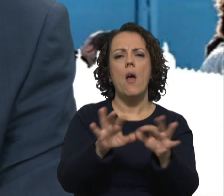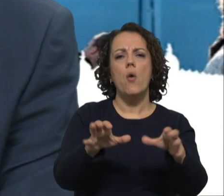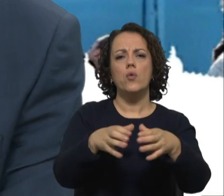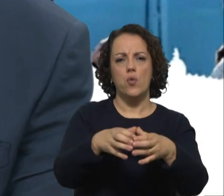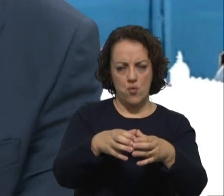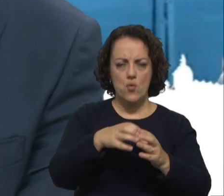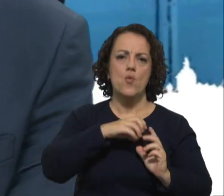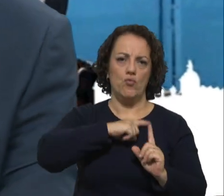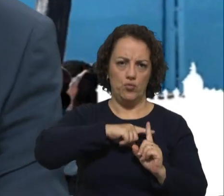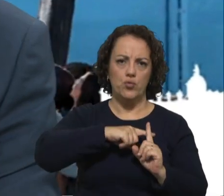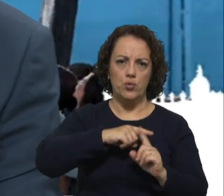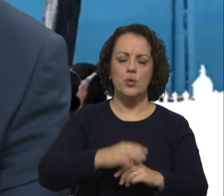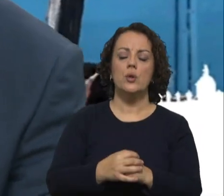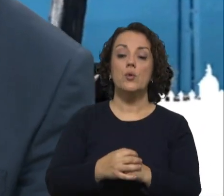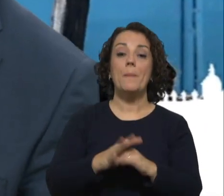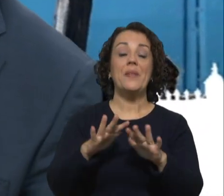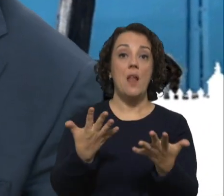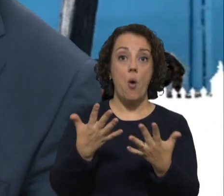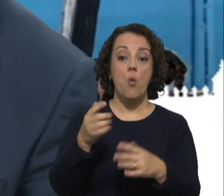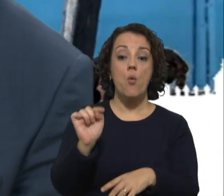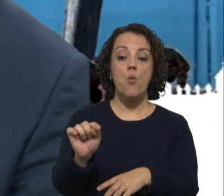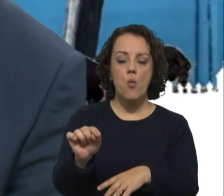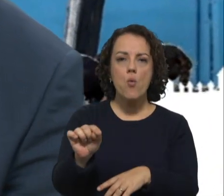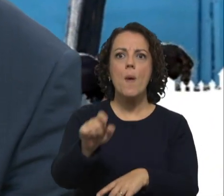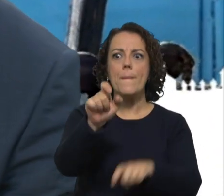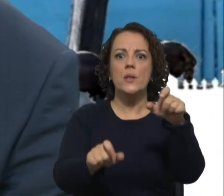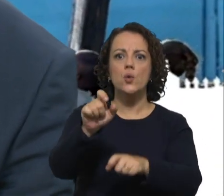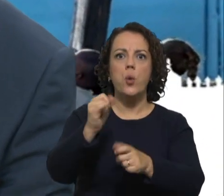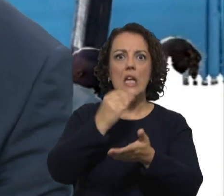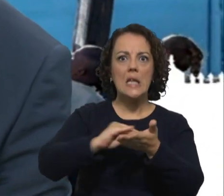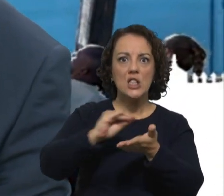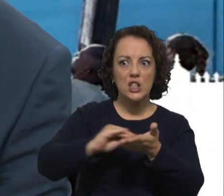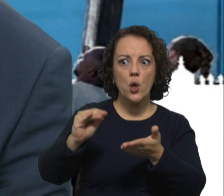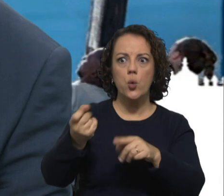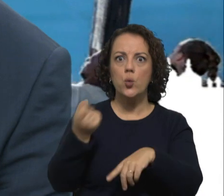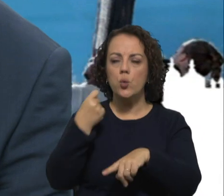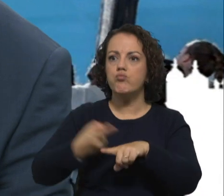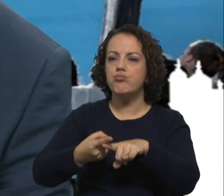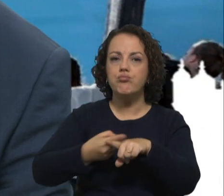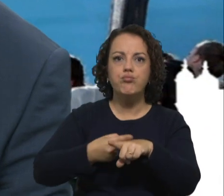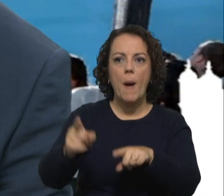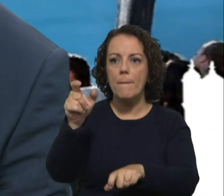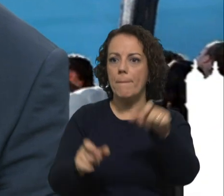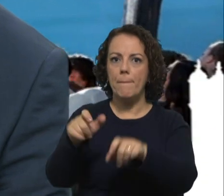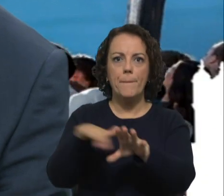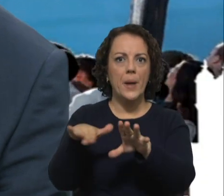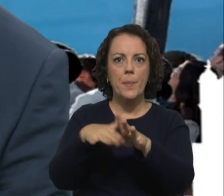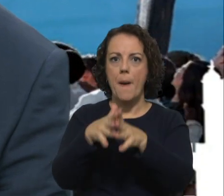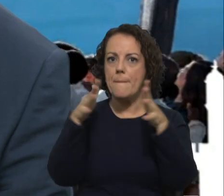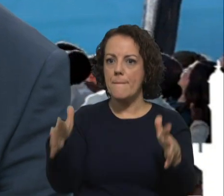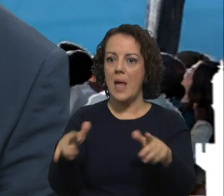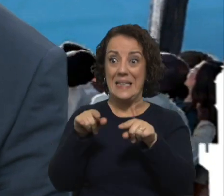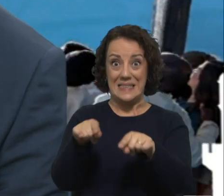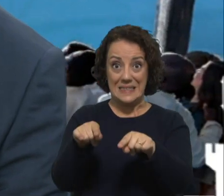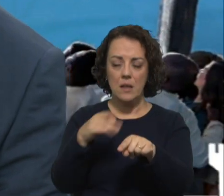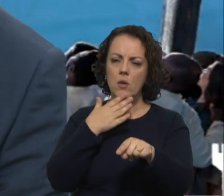interesse pelo curso. Houve muitas inscrições, as pessoas estavam muito entusiasmadas com o curso, participaram imenso, e foi também para mim uma oportunidade